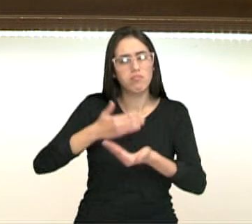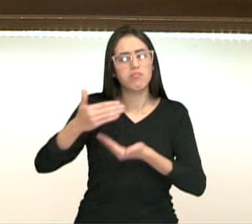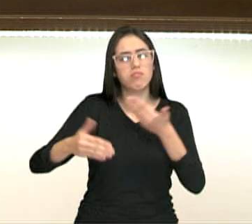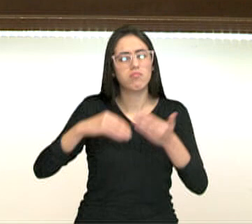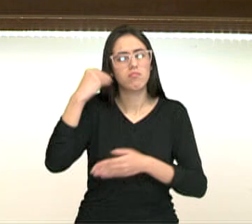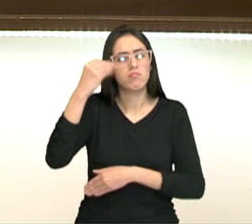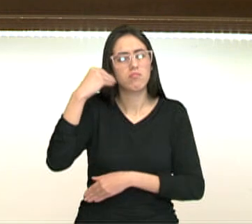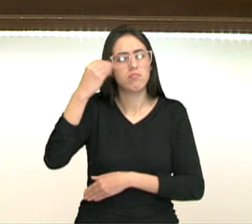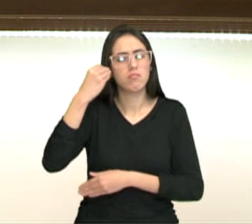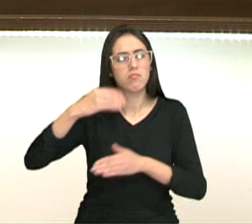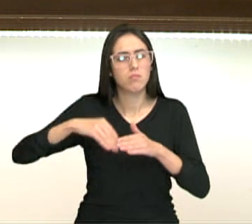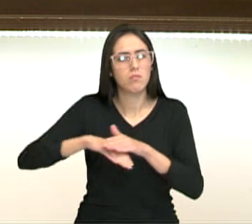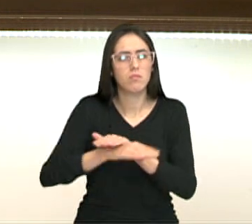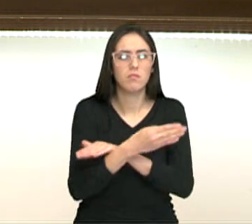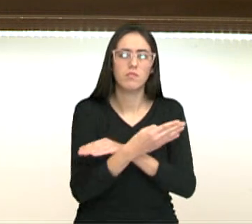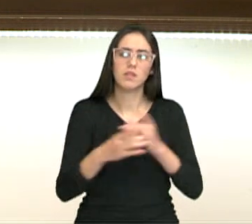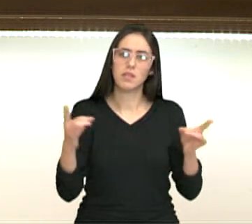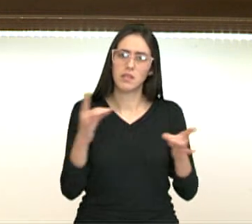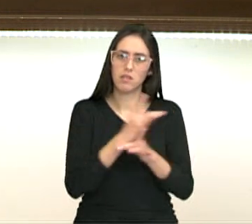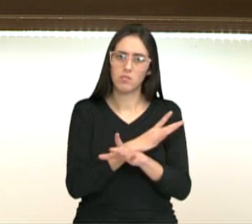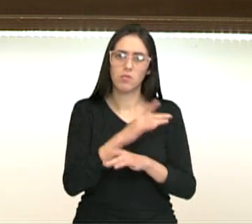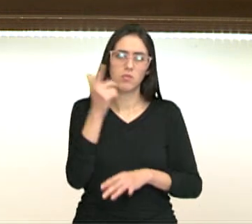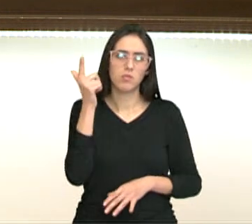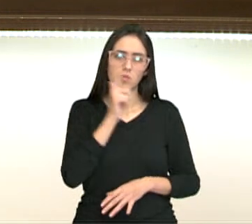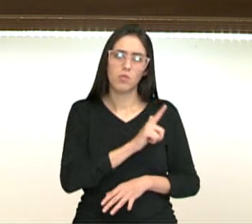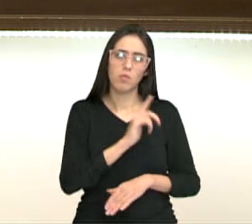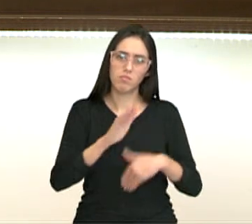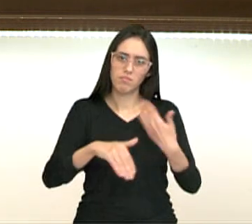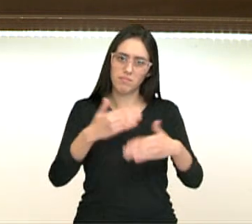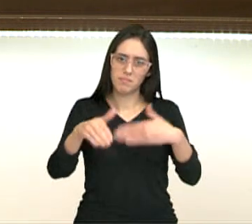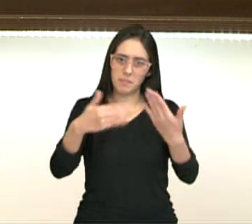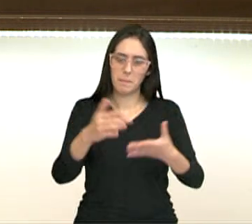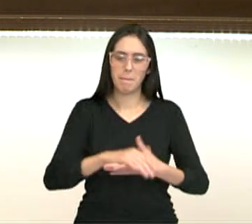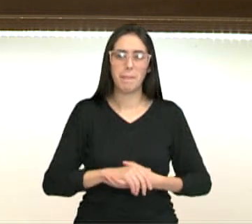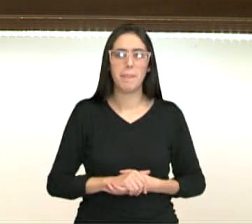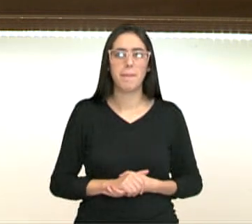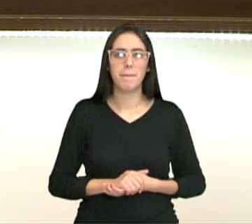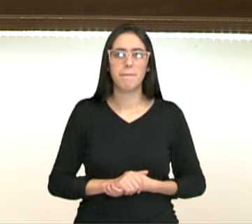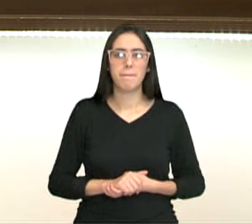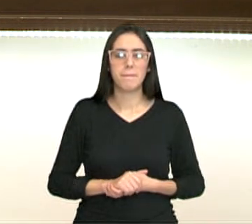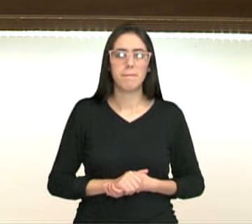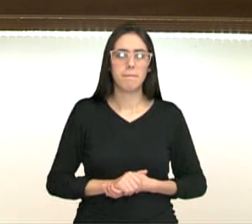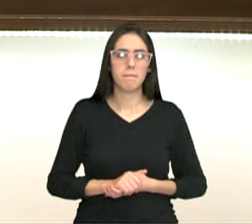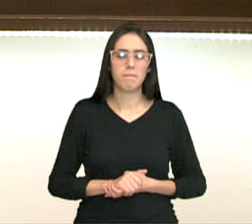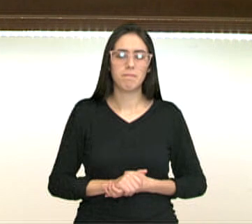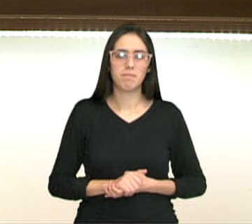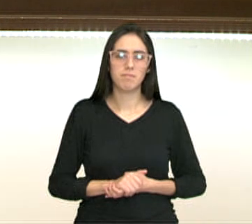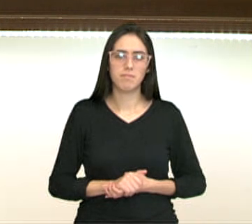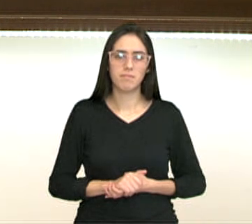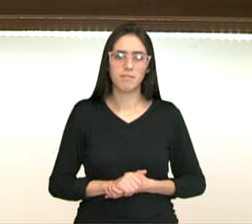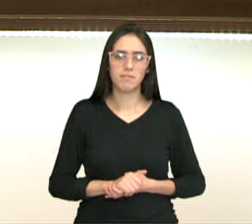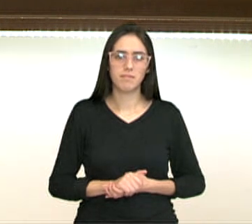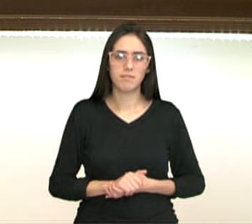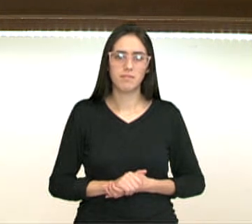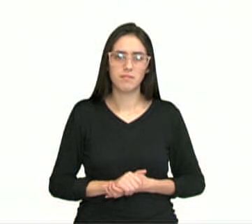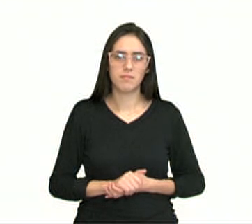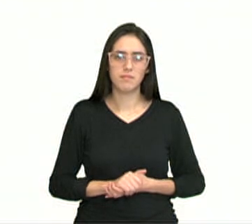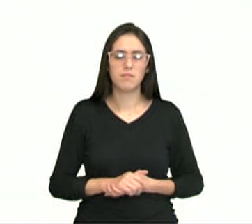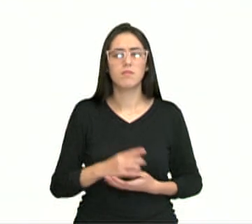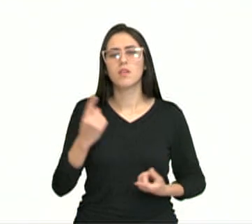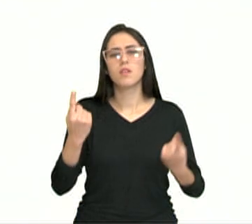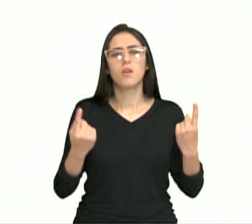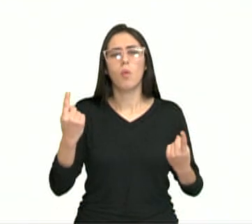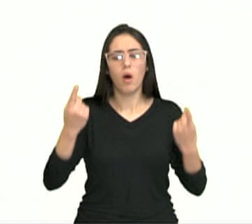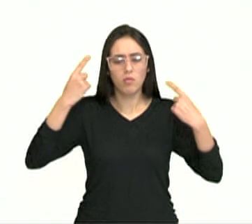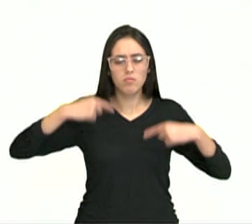né, as capacidades necessárias para as trilhas mais difíceis. Quais que são alguns